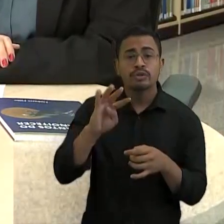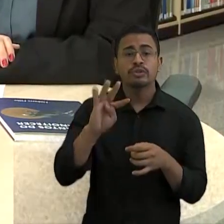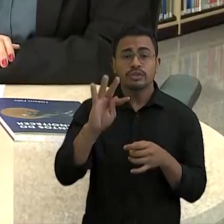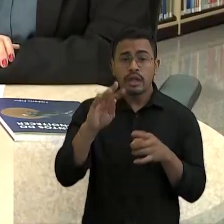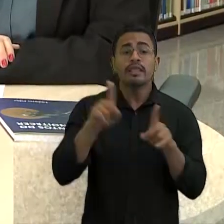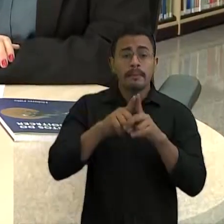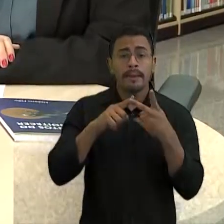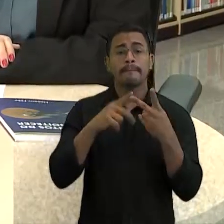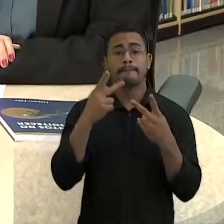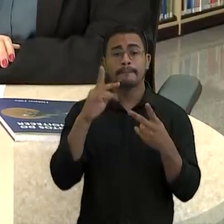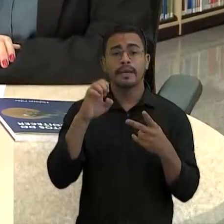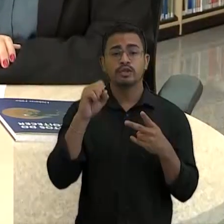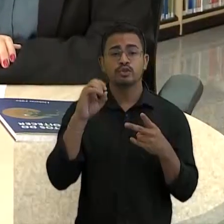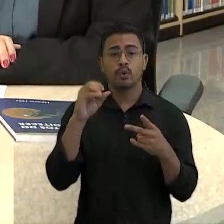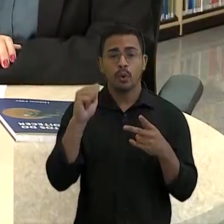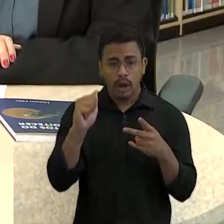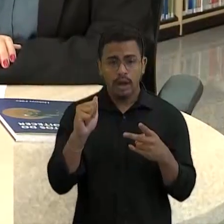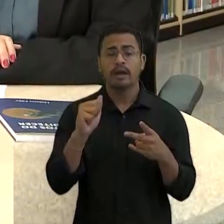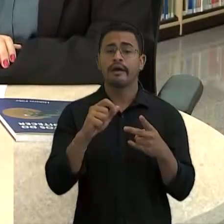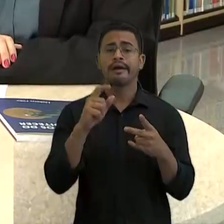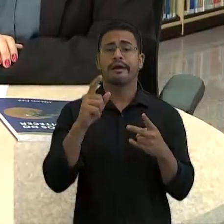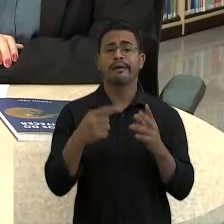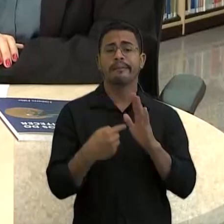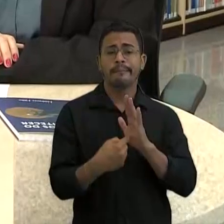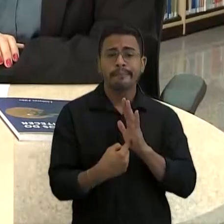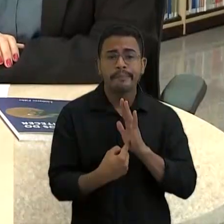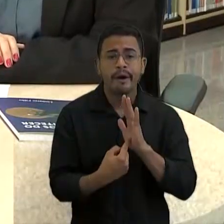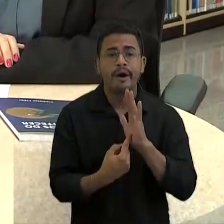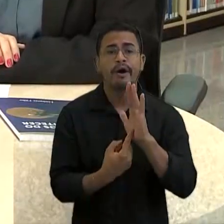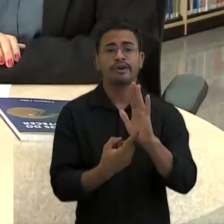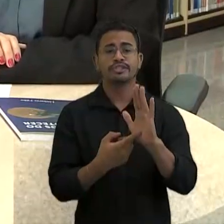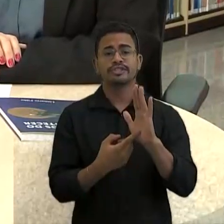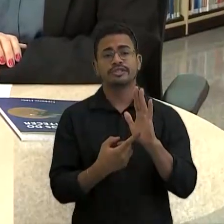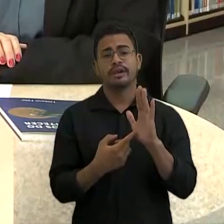certo? Mostrando o quanto